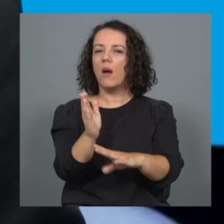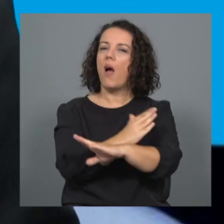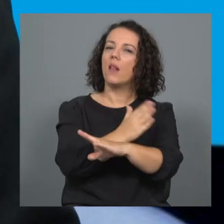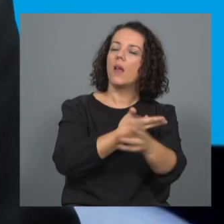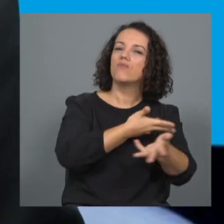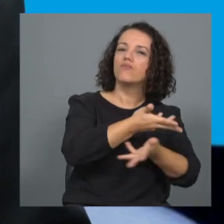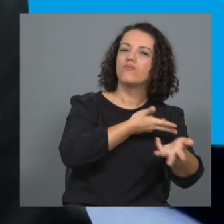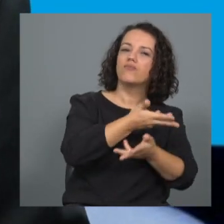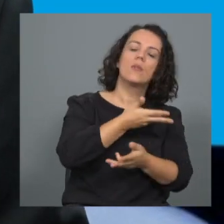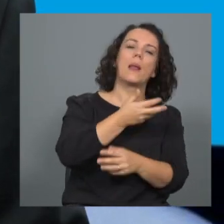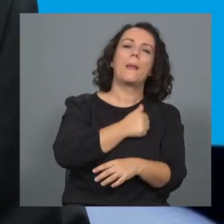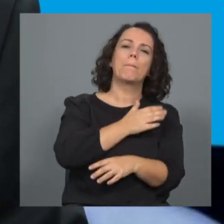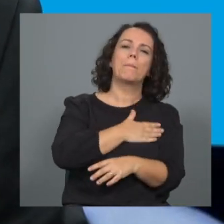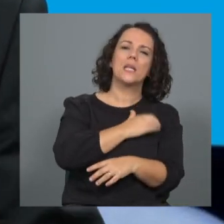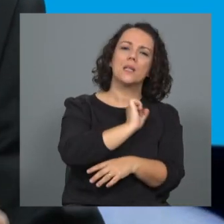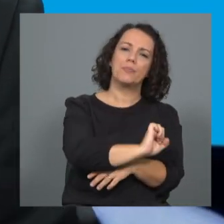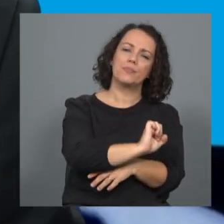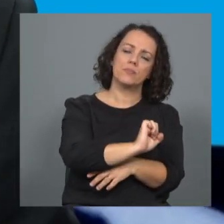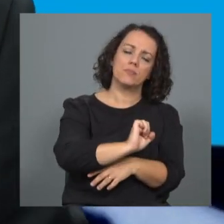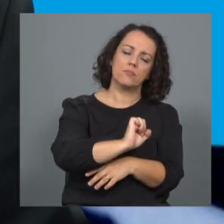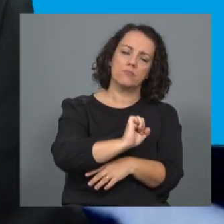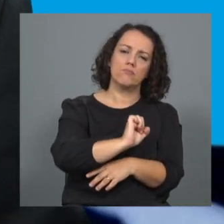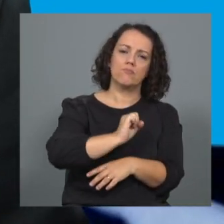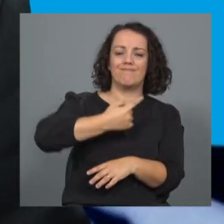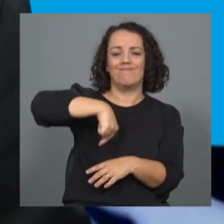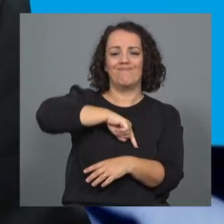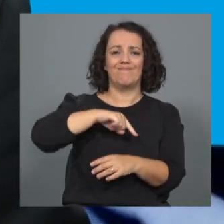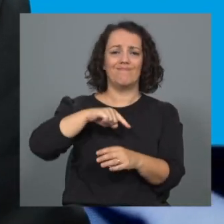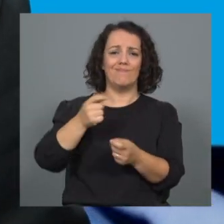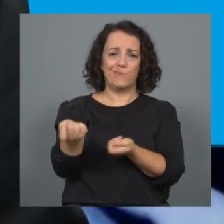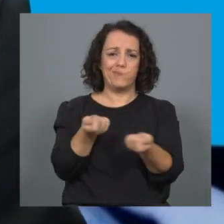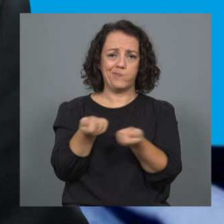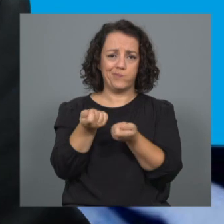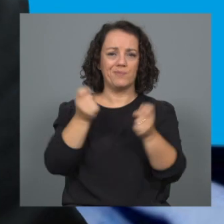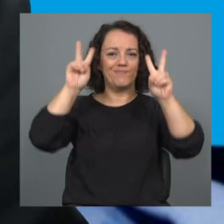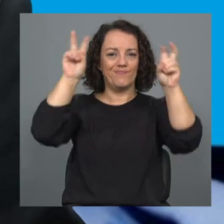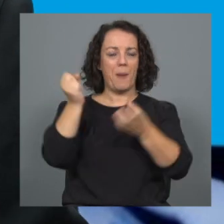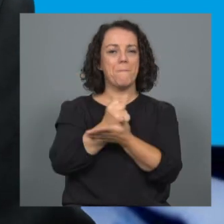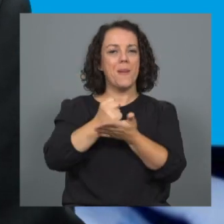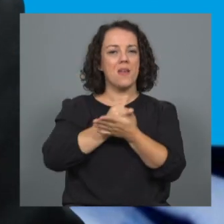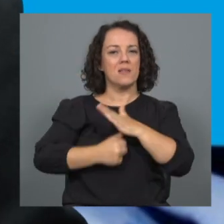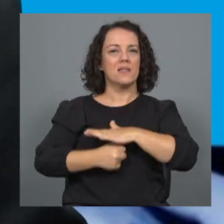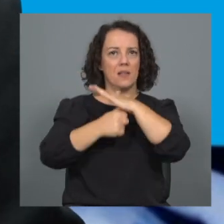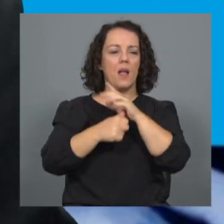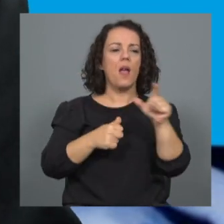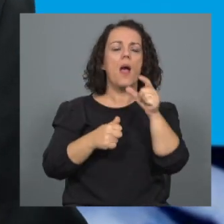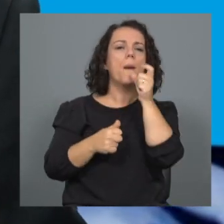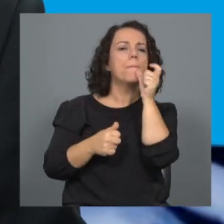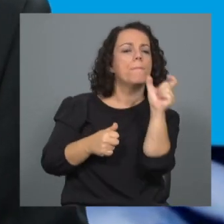forma está a fazer a comunicação da Praça Central, que associaram a palavra política à palavra